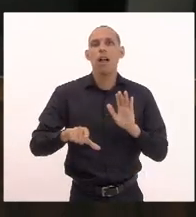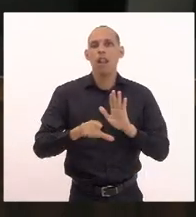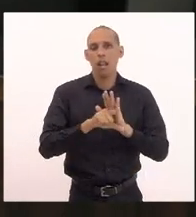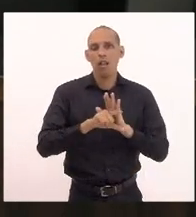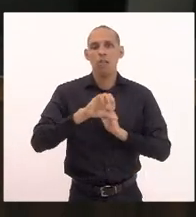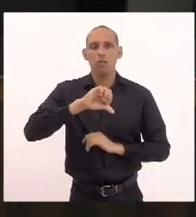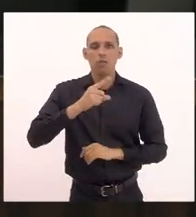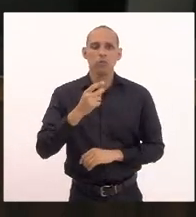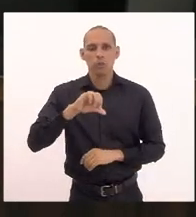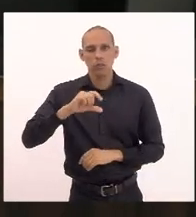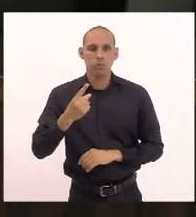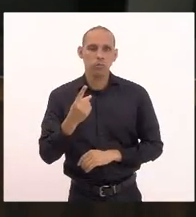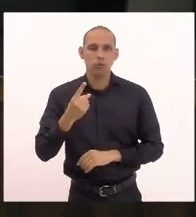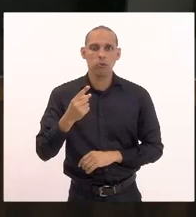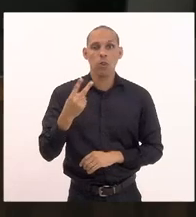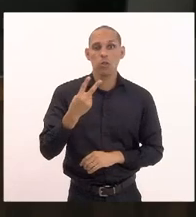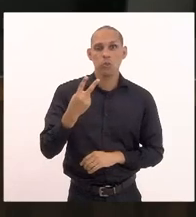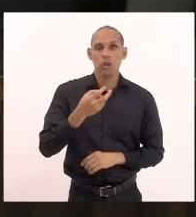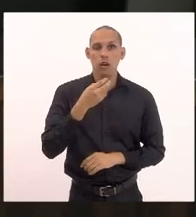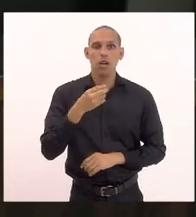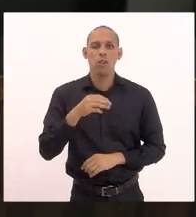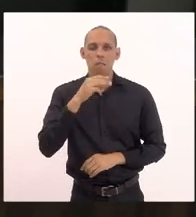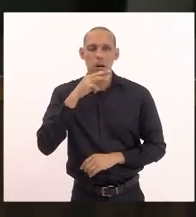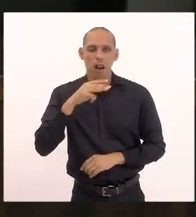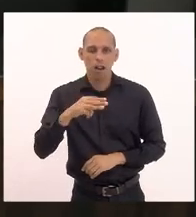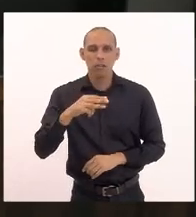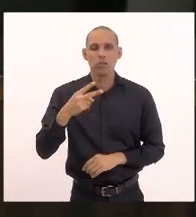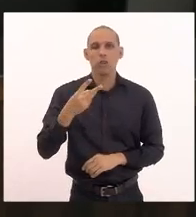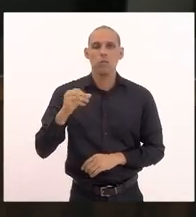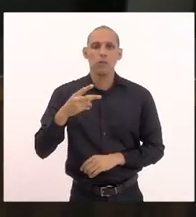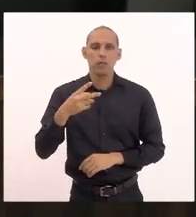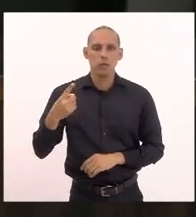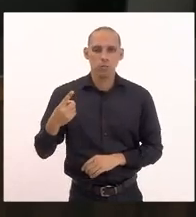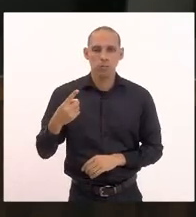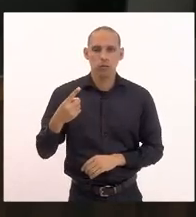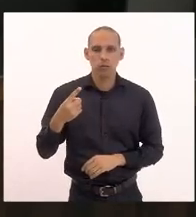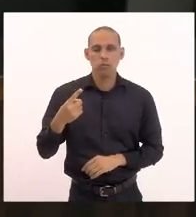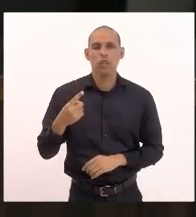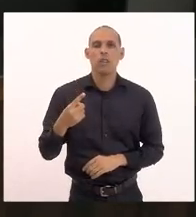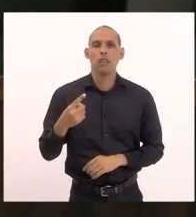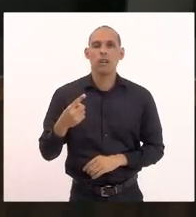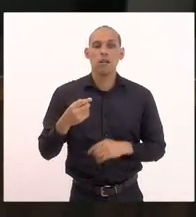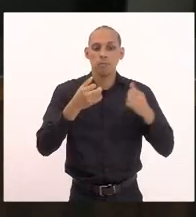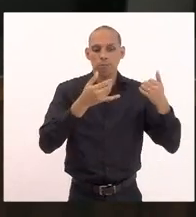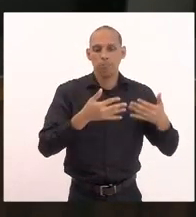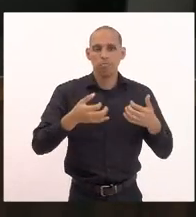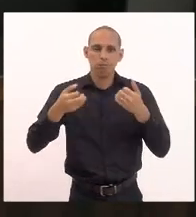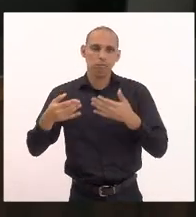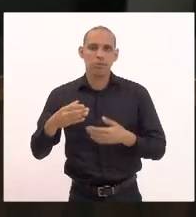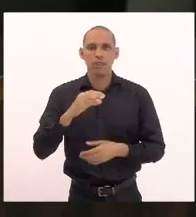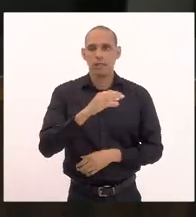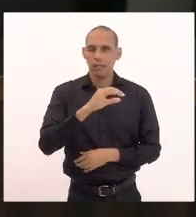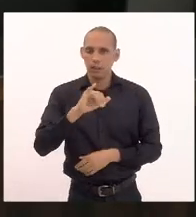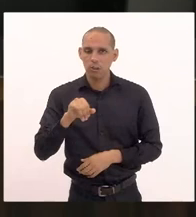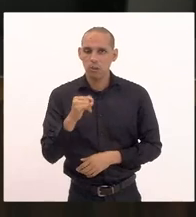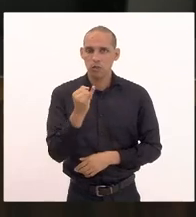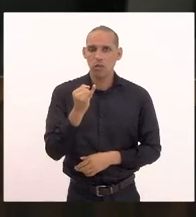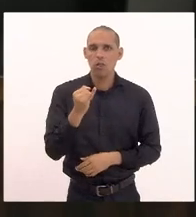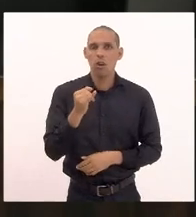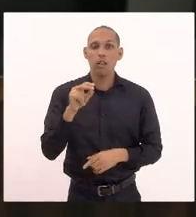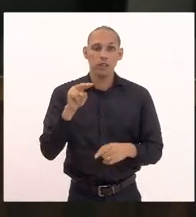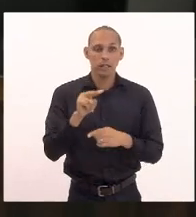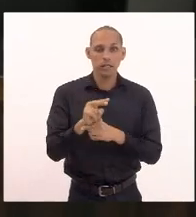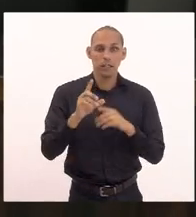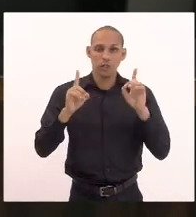2 de março de 2021, e dá outras providências. Pendente de pareceres das comissões de Constituição e Justiça, de Defesa dos